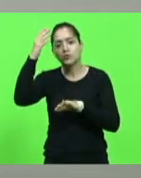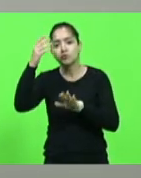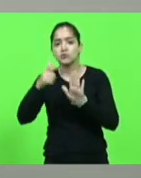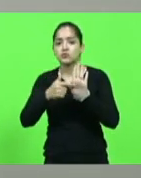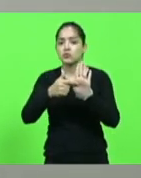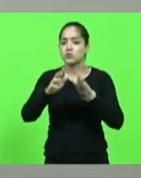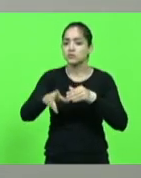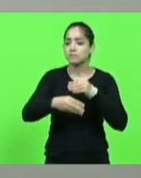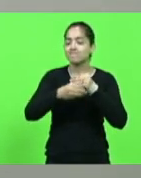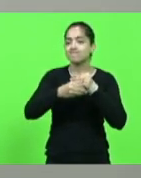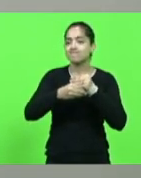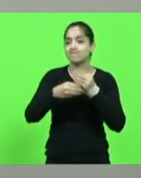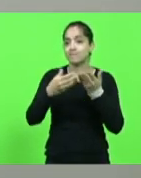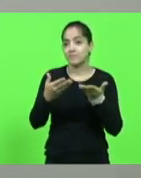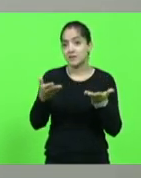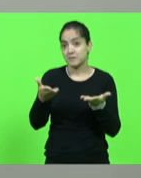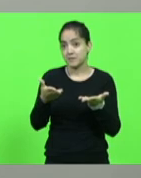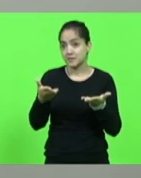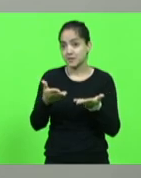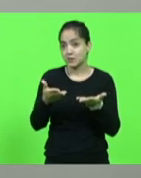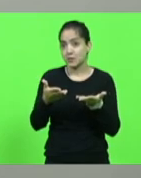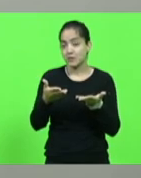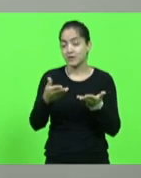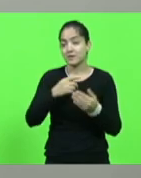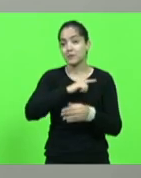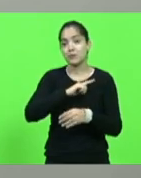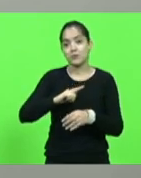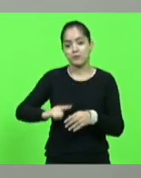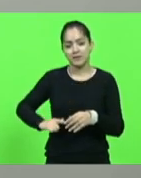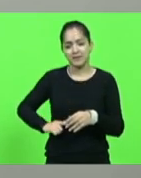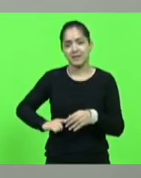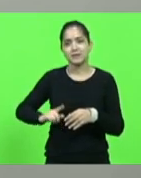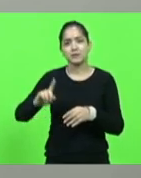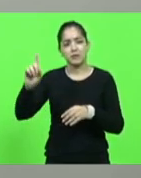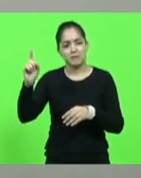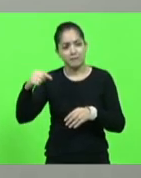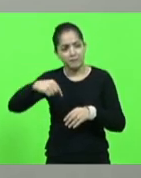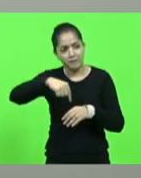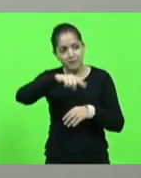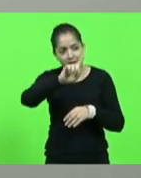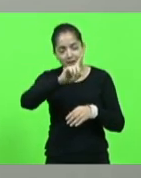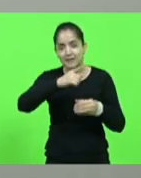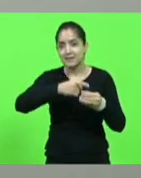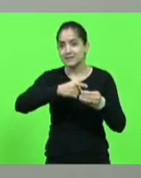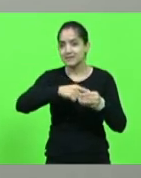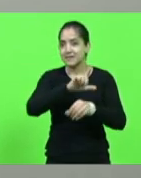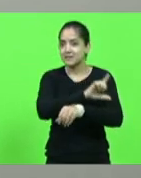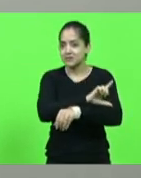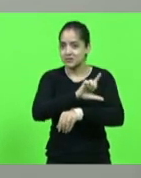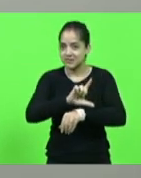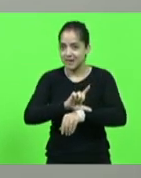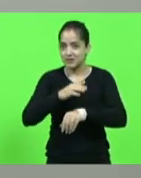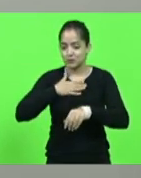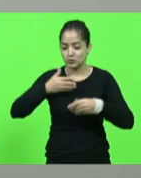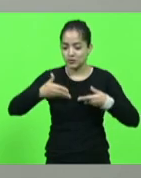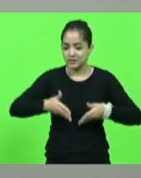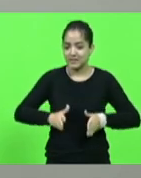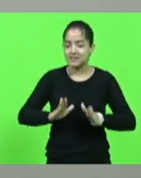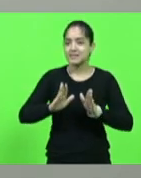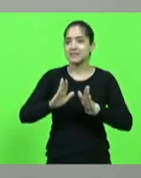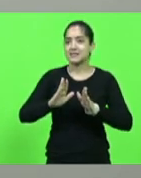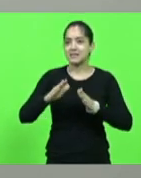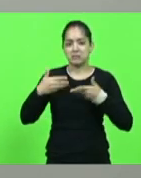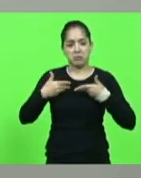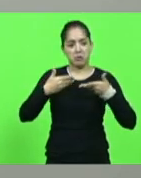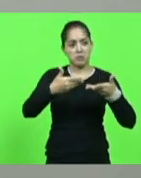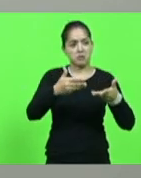agregando valor. E agora o governador vem para Lages, na minha terra, e não me